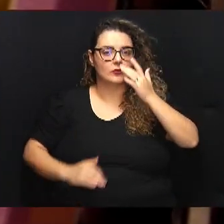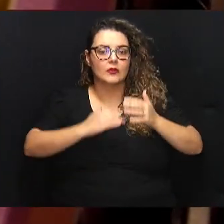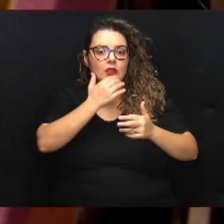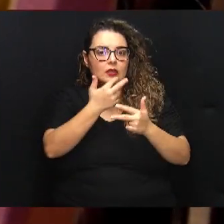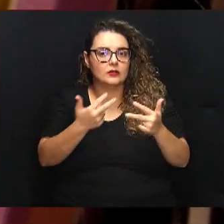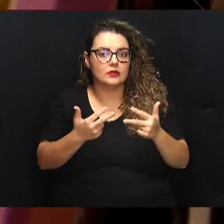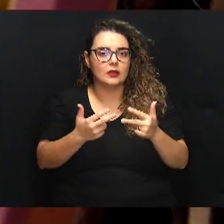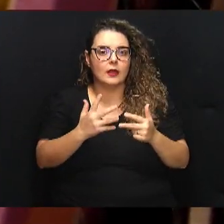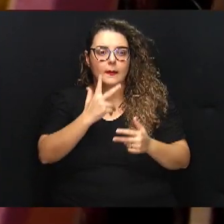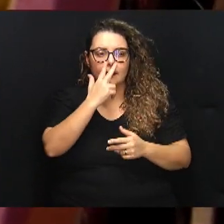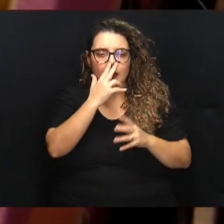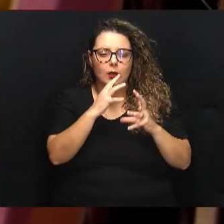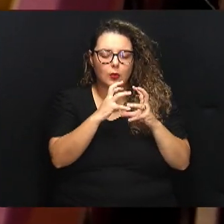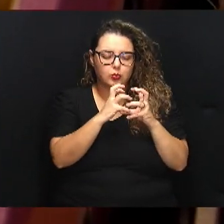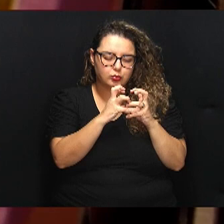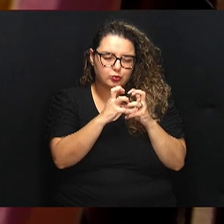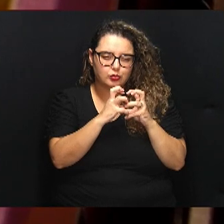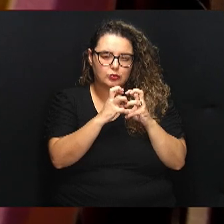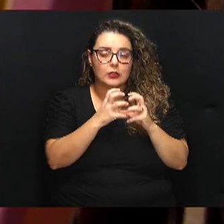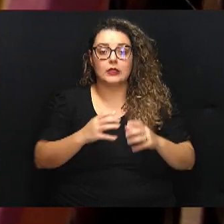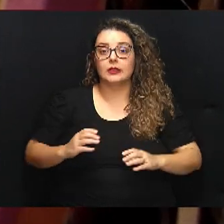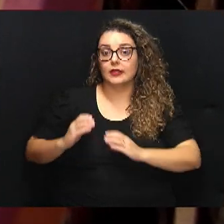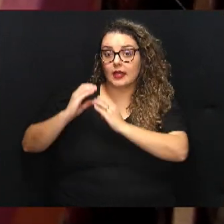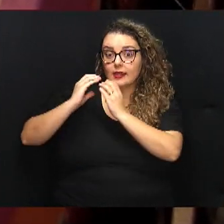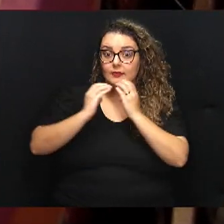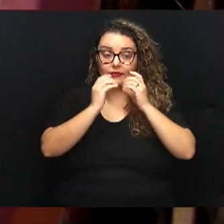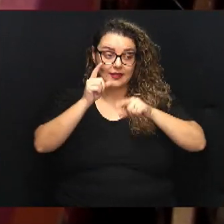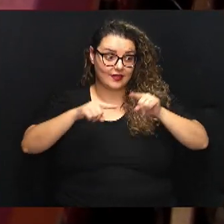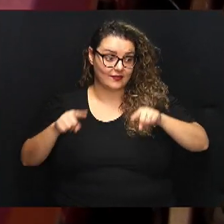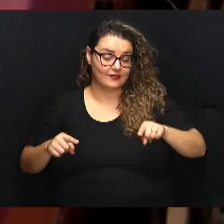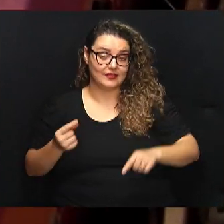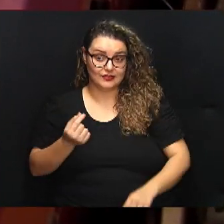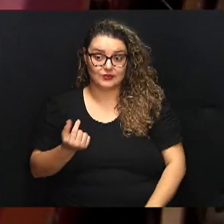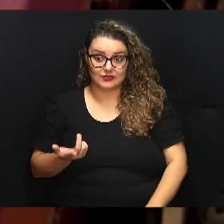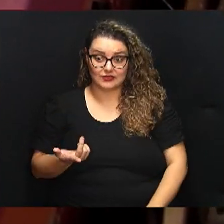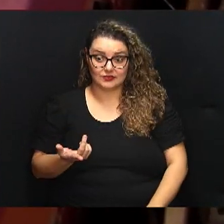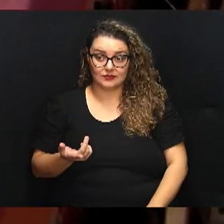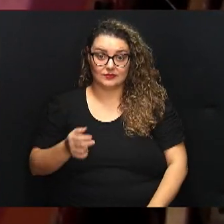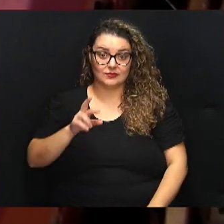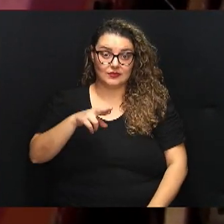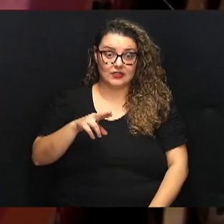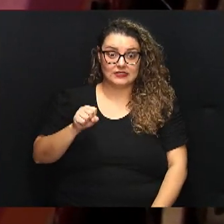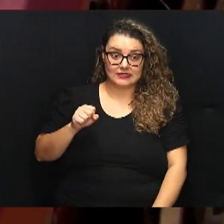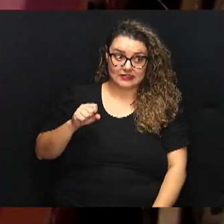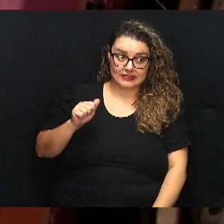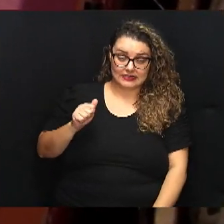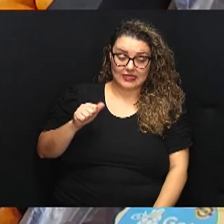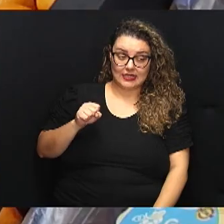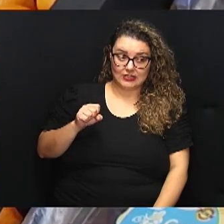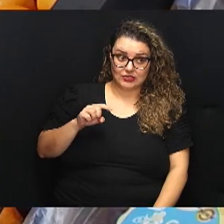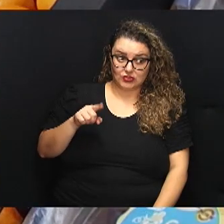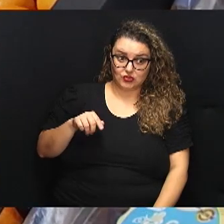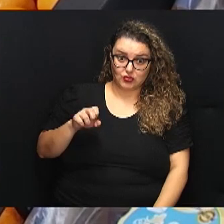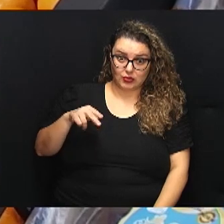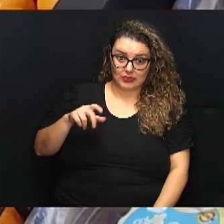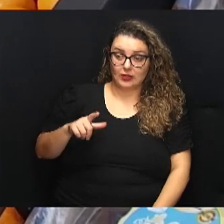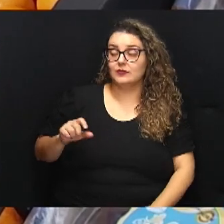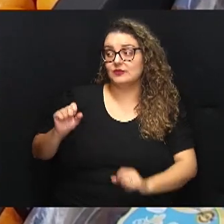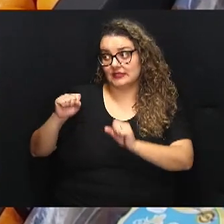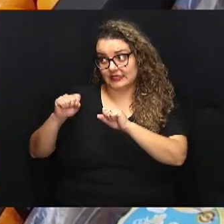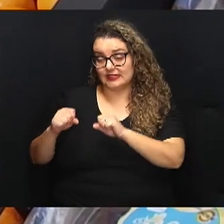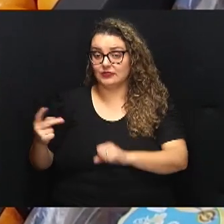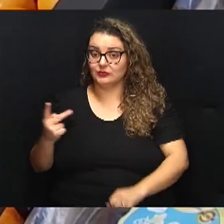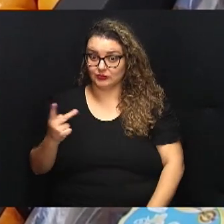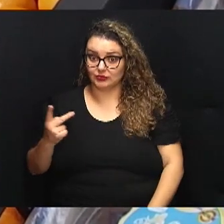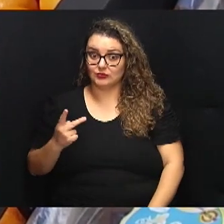o maracujá e a melancia lideraram a variação de preço. É por questões sazonais também? Sim, o maracujá e a melancia eles